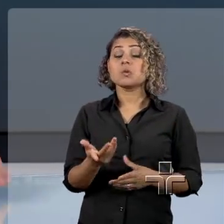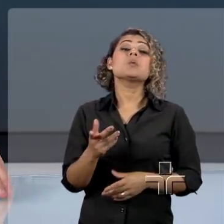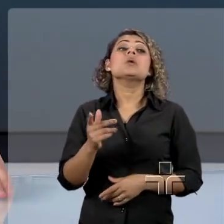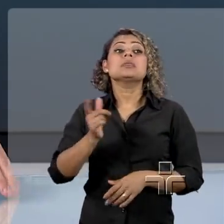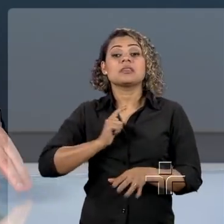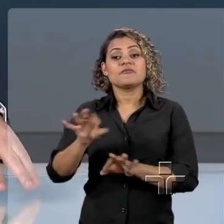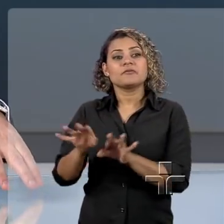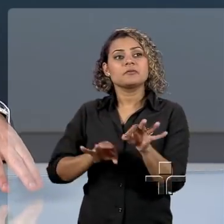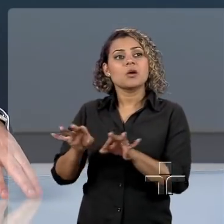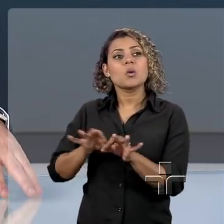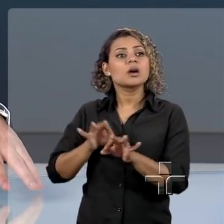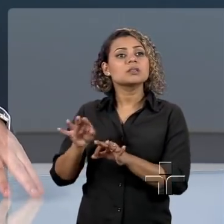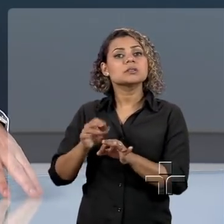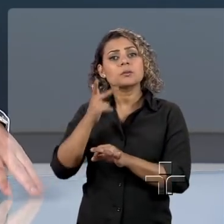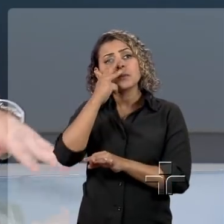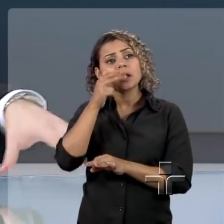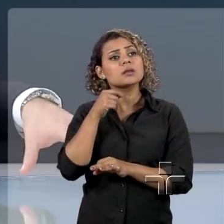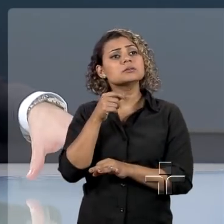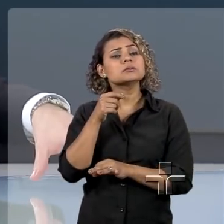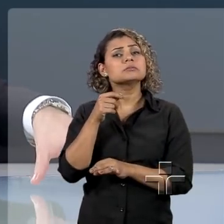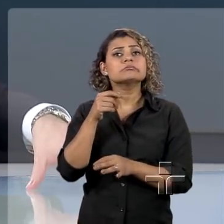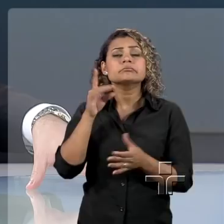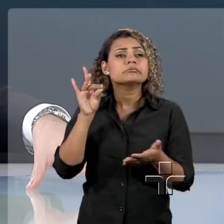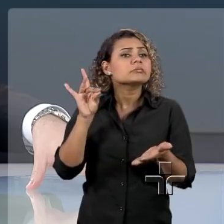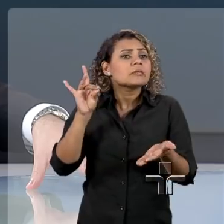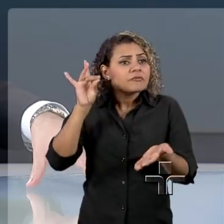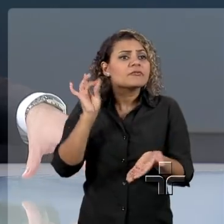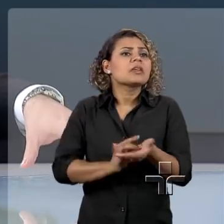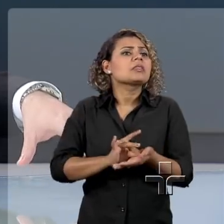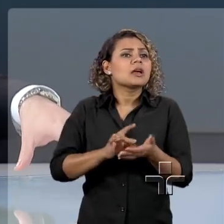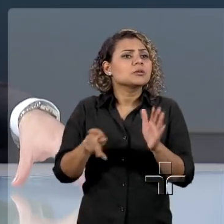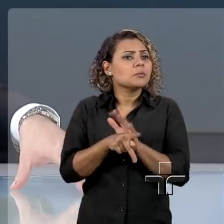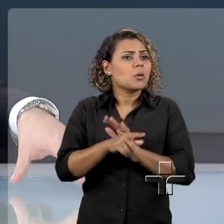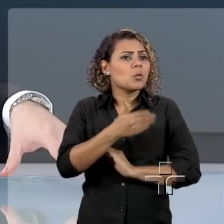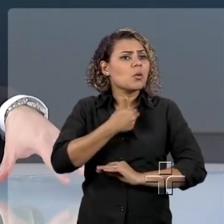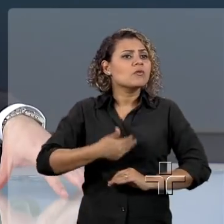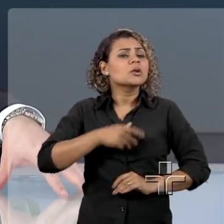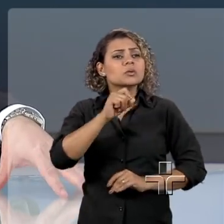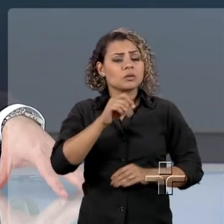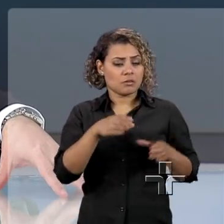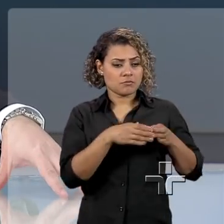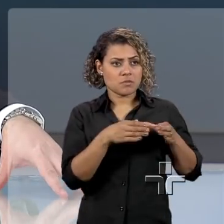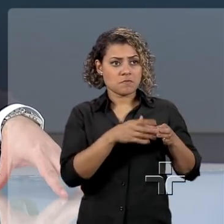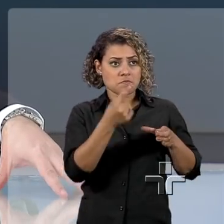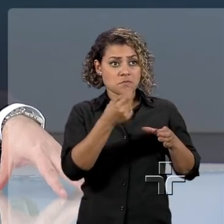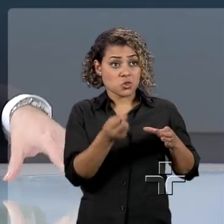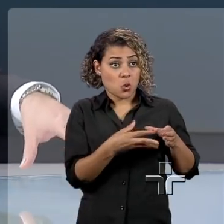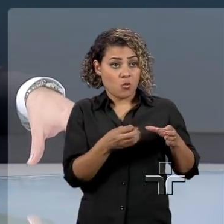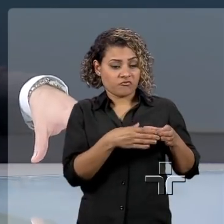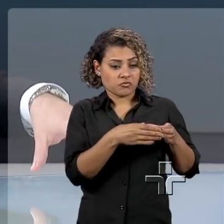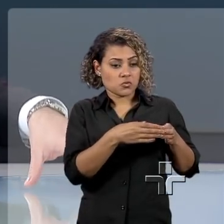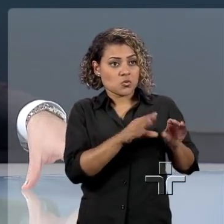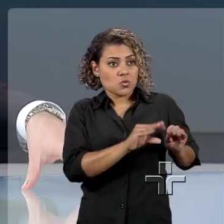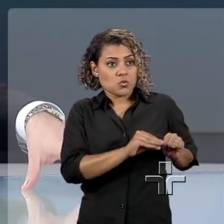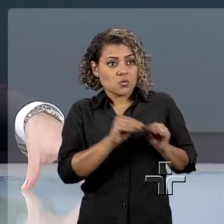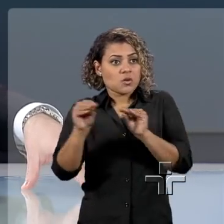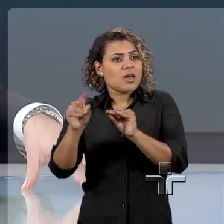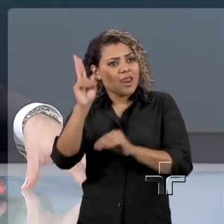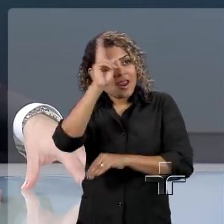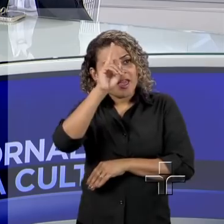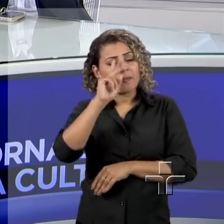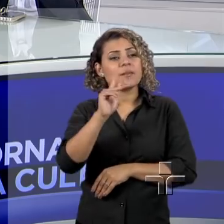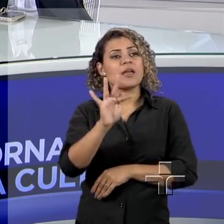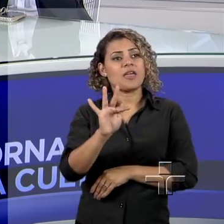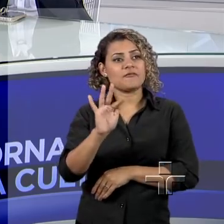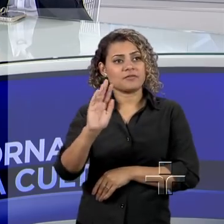um processo que eu acho absolutamente republicano. E nós tivemos uma primeira e bem-sucedida transição quando o Fernando Henrique